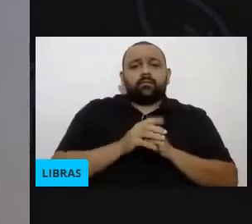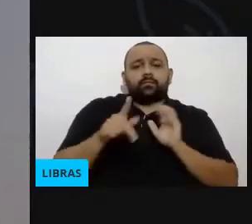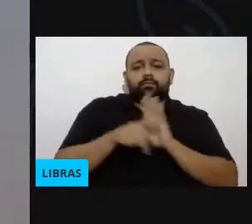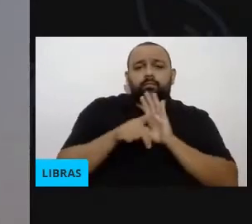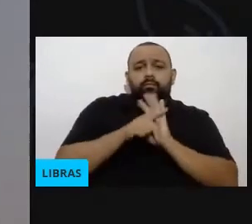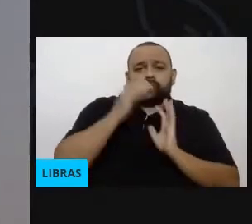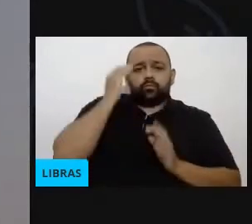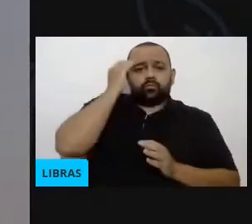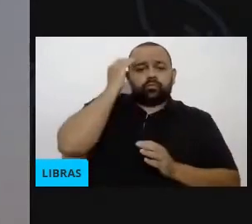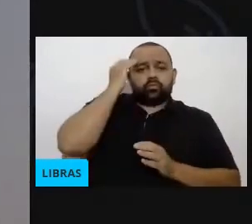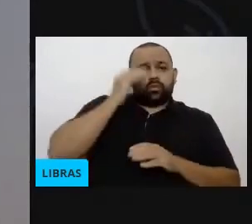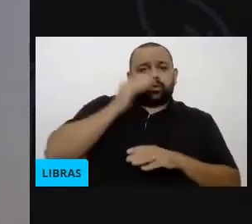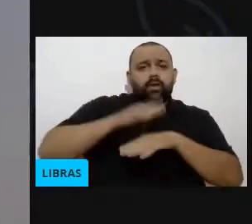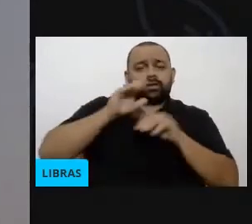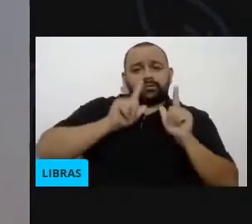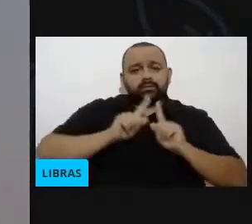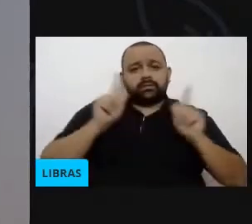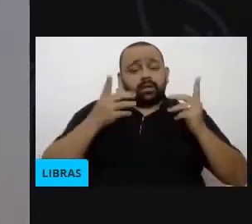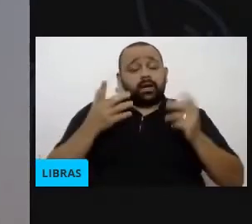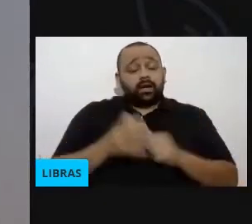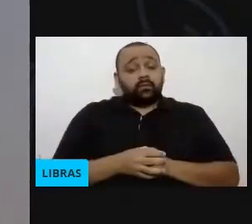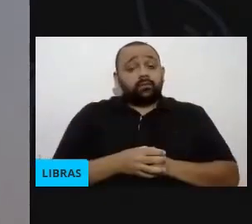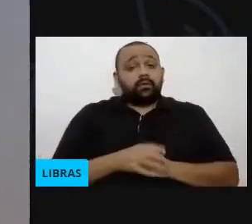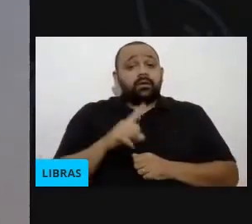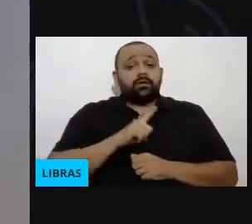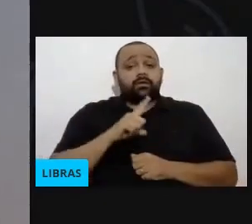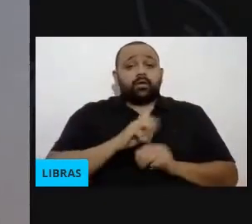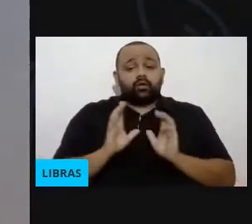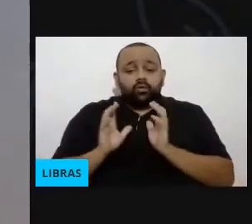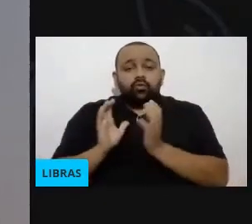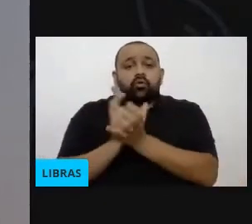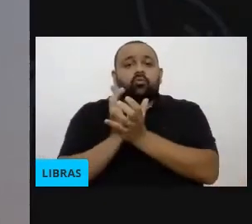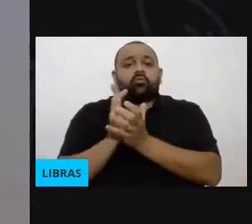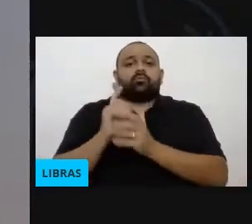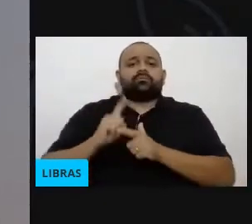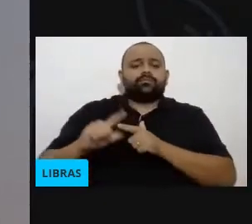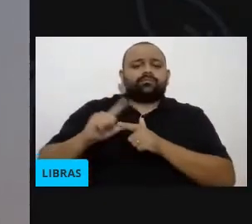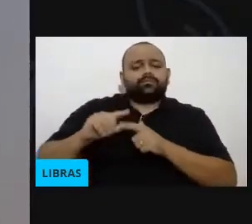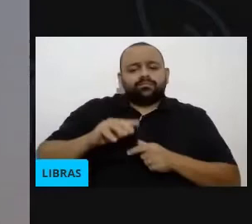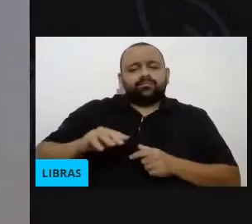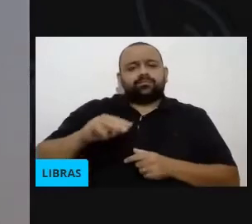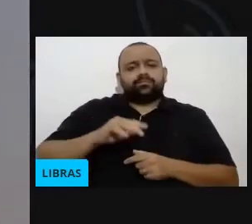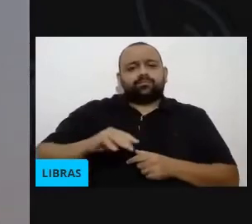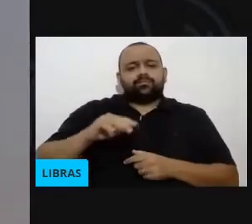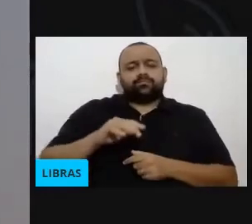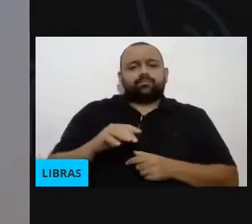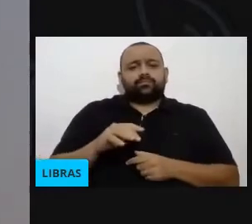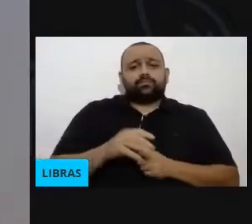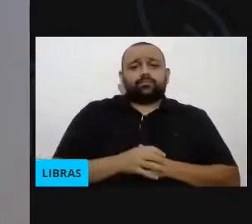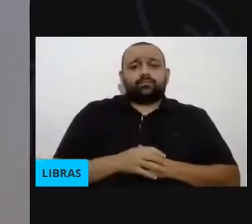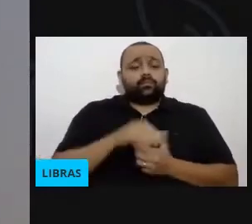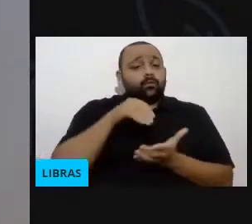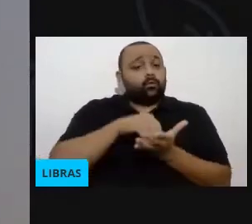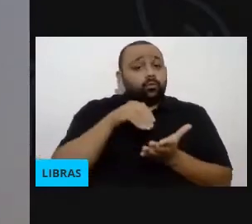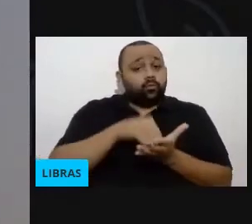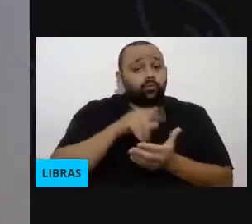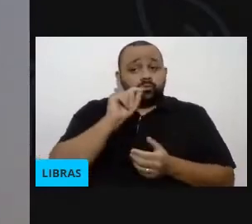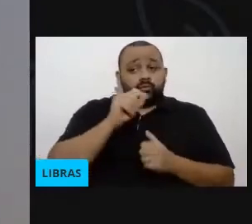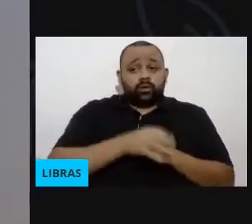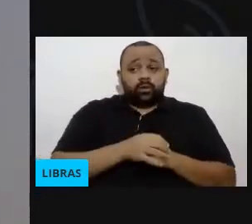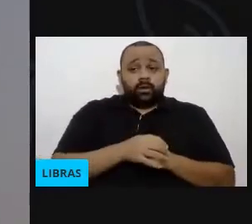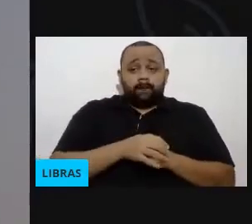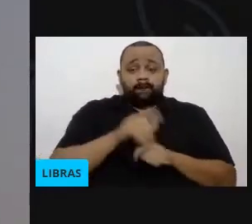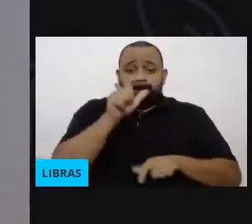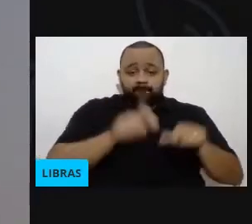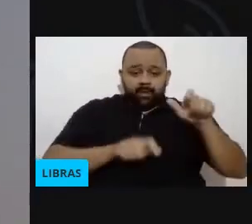severos. São grupos certamente também mais vulneráveis, né? E, por último, as pessoas que